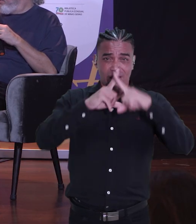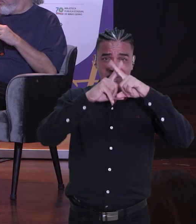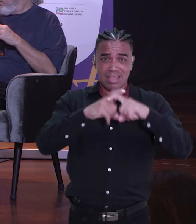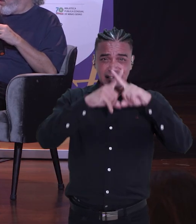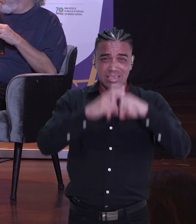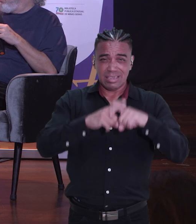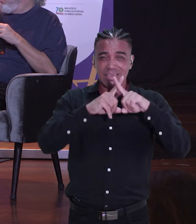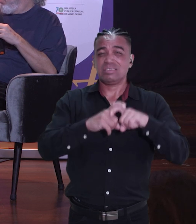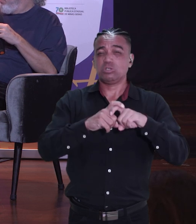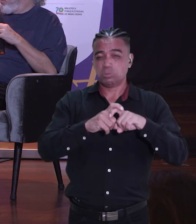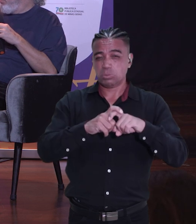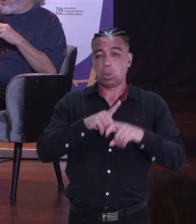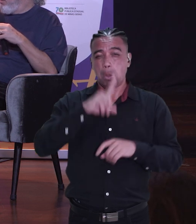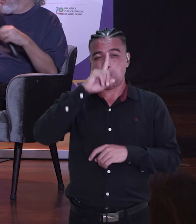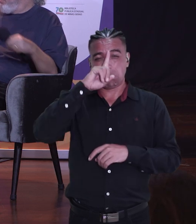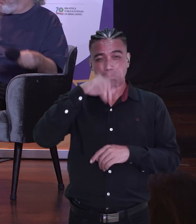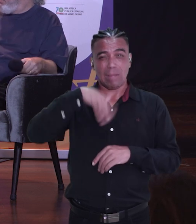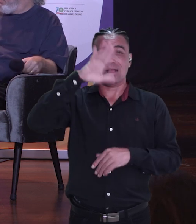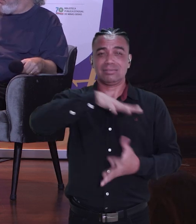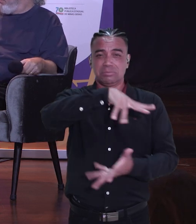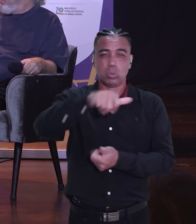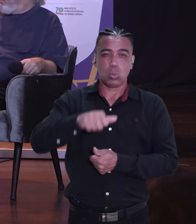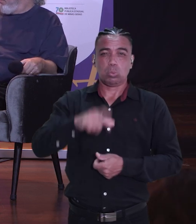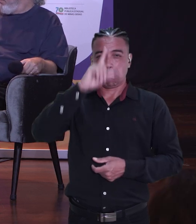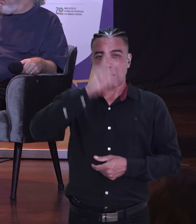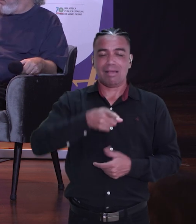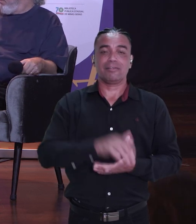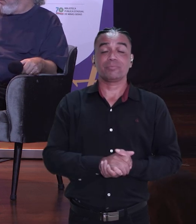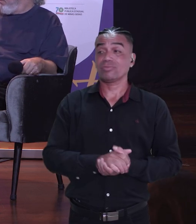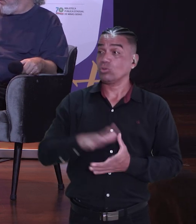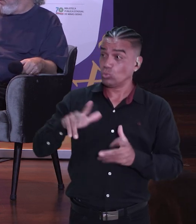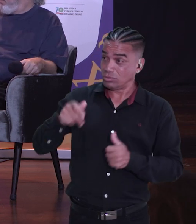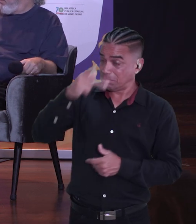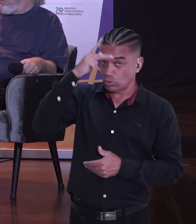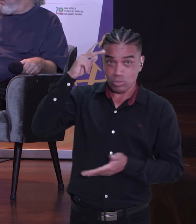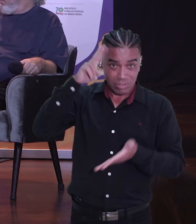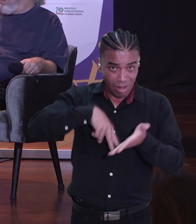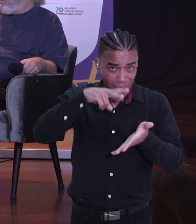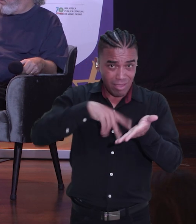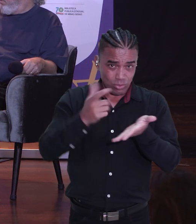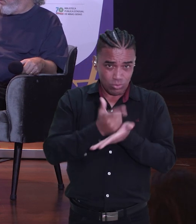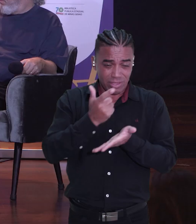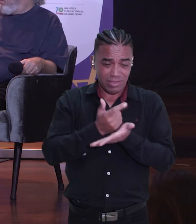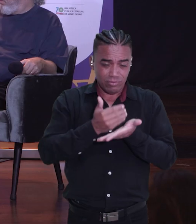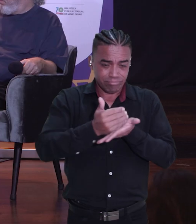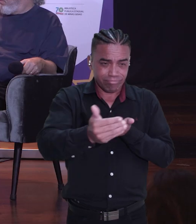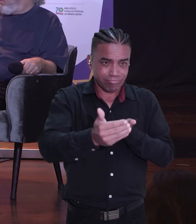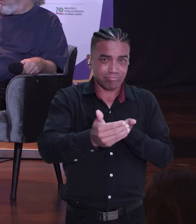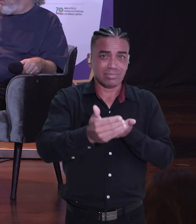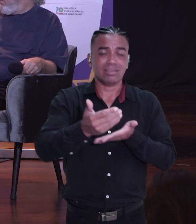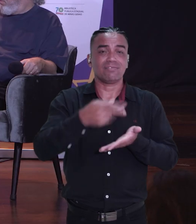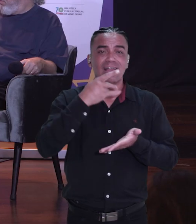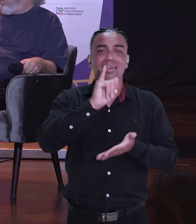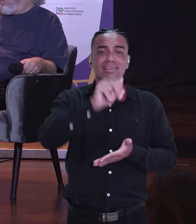nazismo eram predominantes? Todo mundo que está lendo o meu livro, principalmente a parte inicial, né,